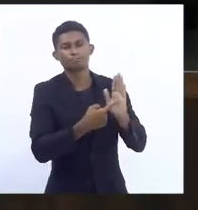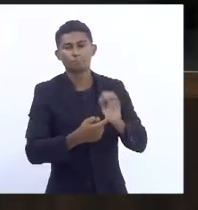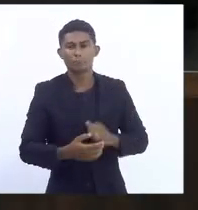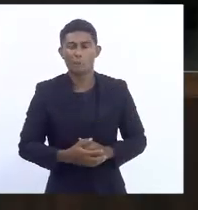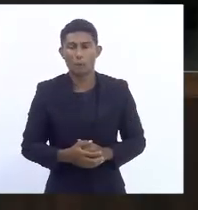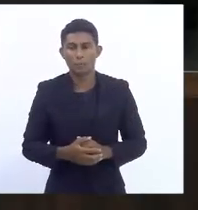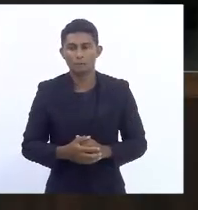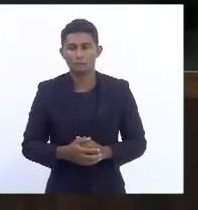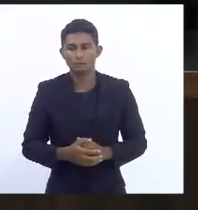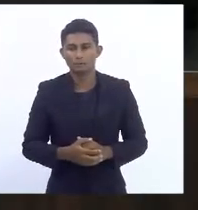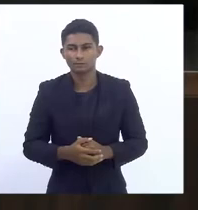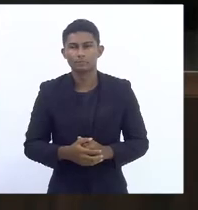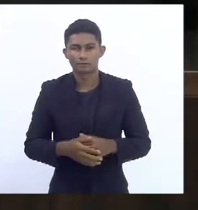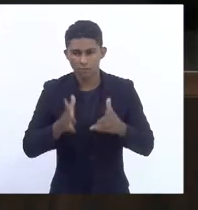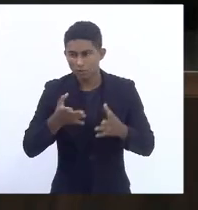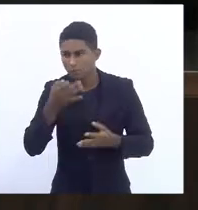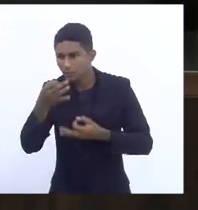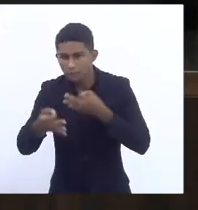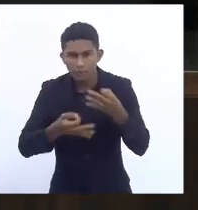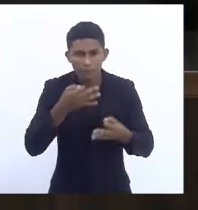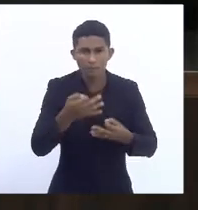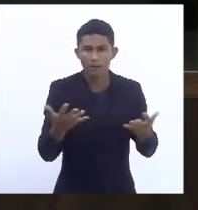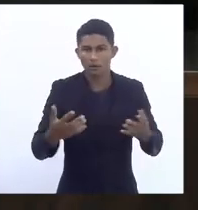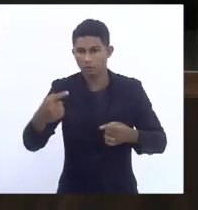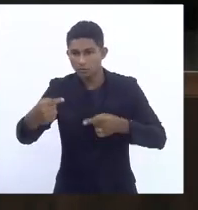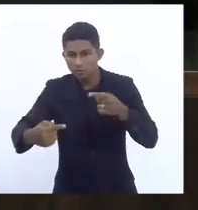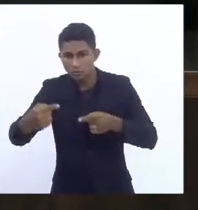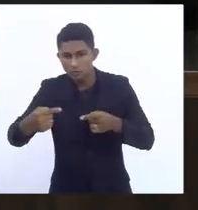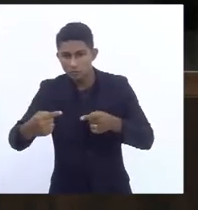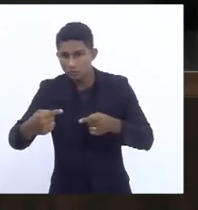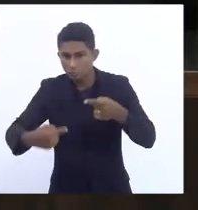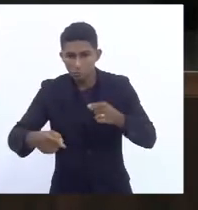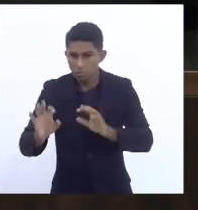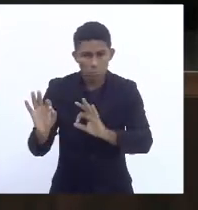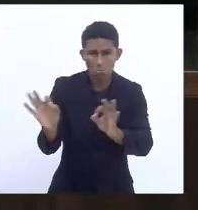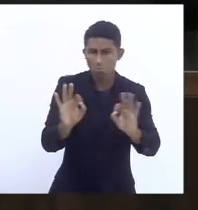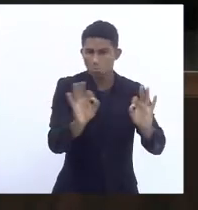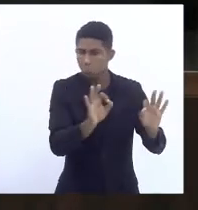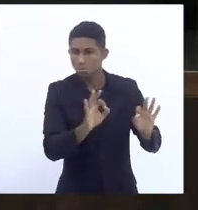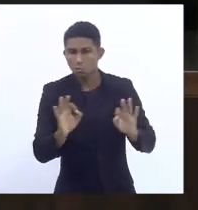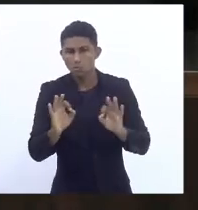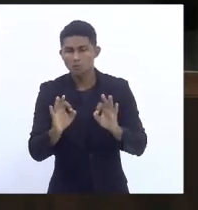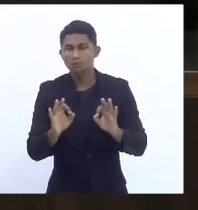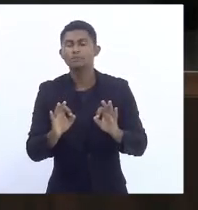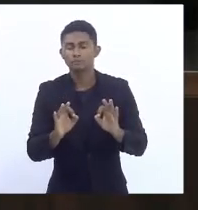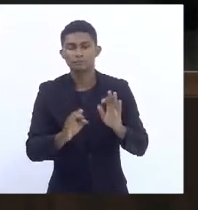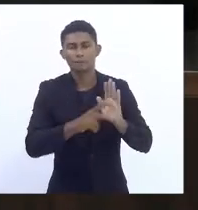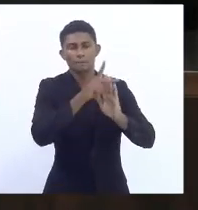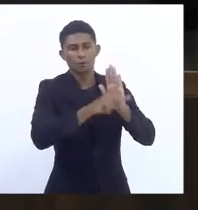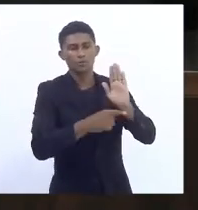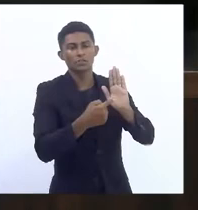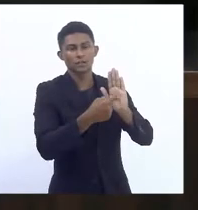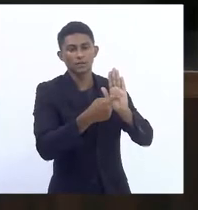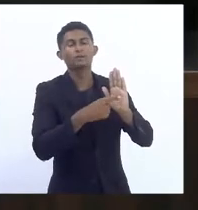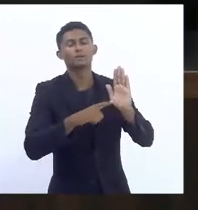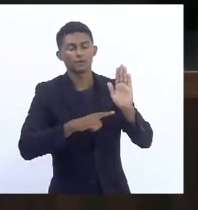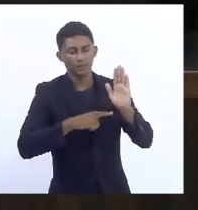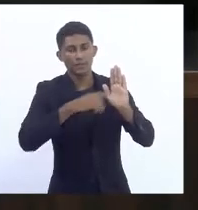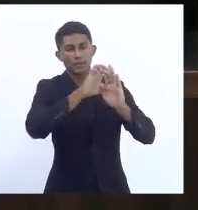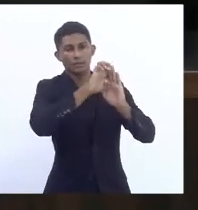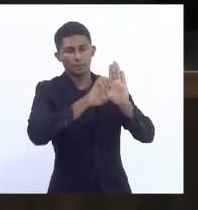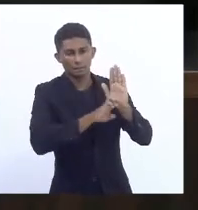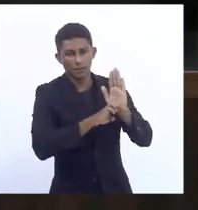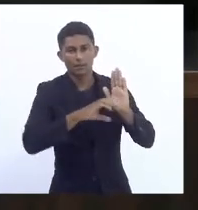Com os pareceres emitidos, em discussão. Não havendo quem queira discutir, encerra a discussão. O projeto recebeu 92